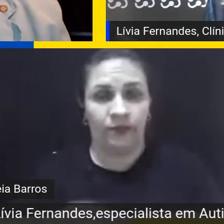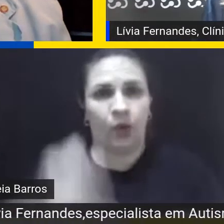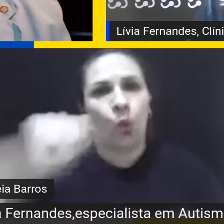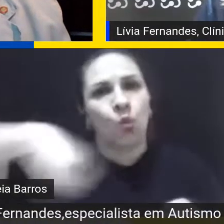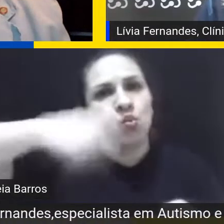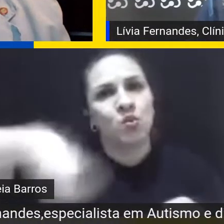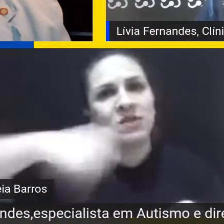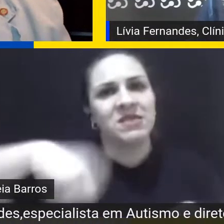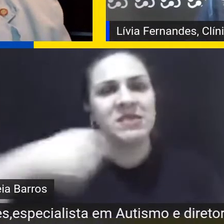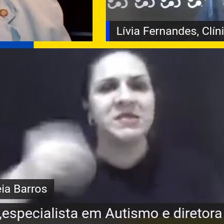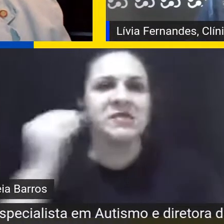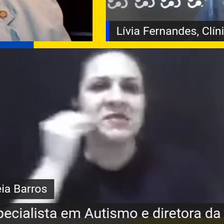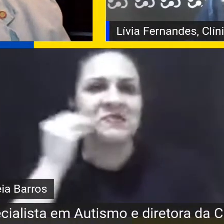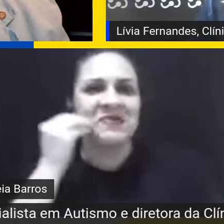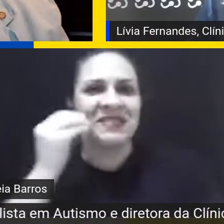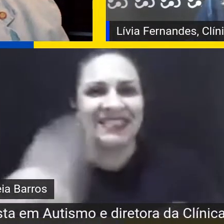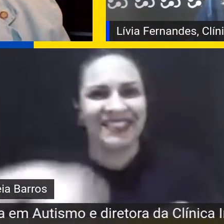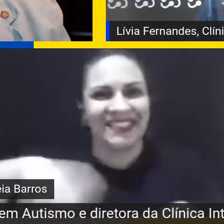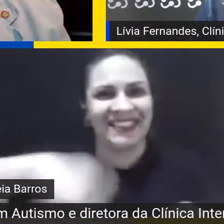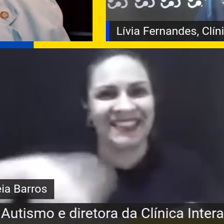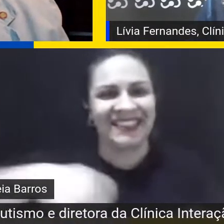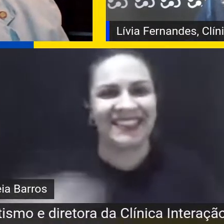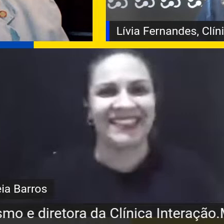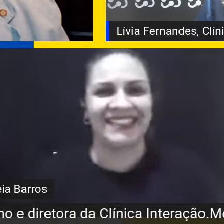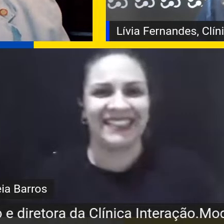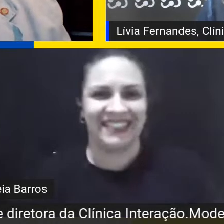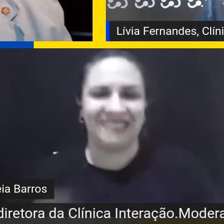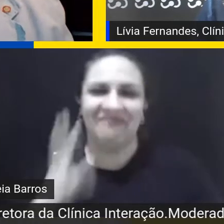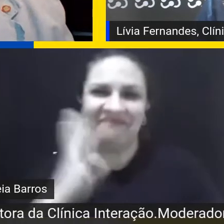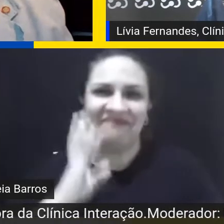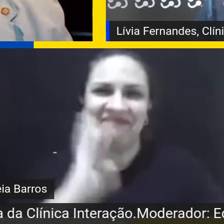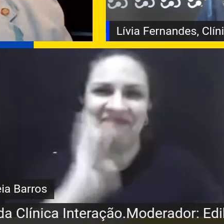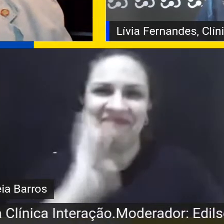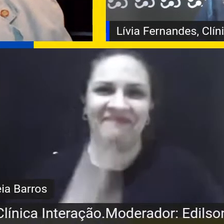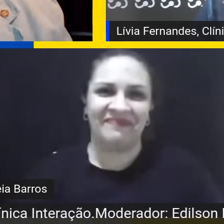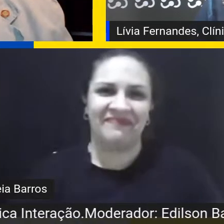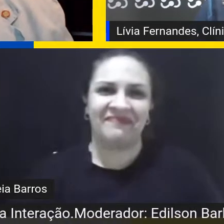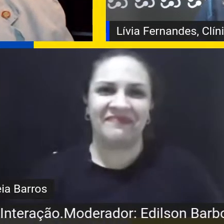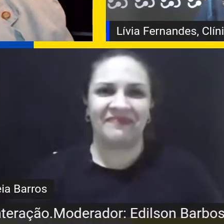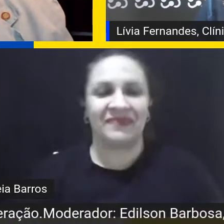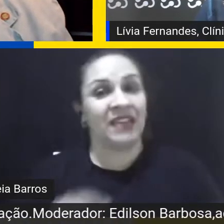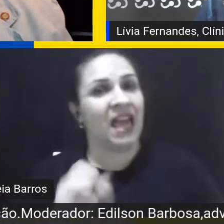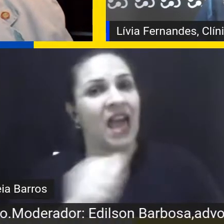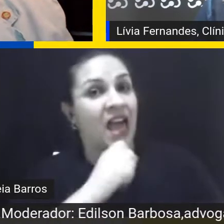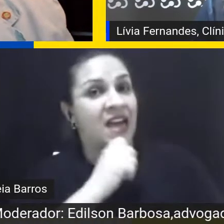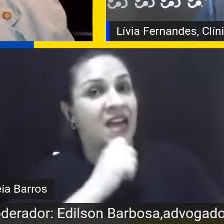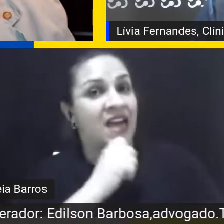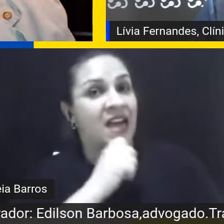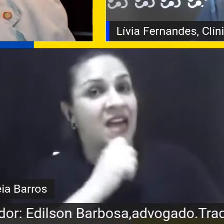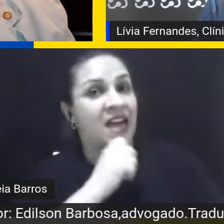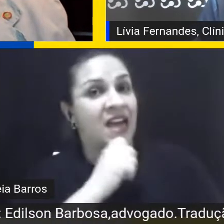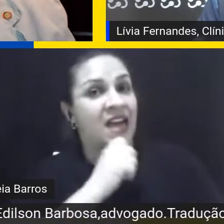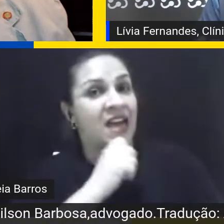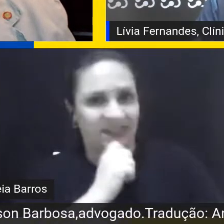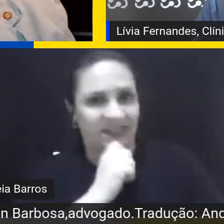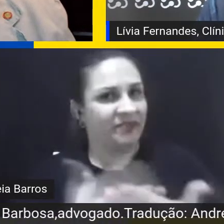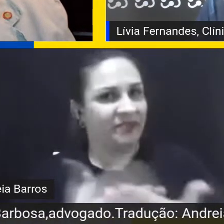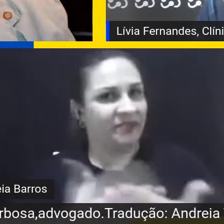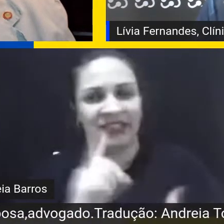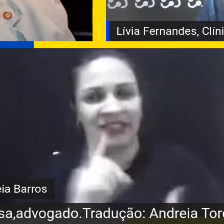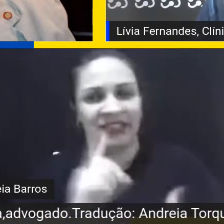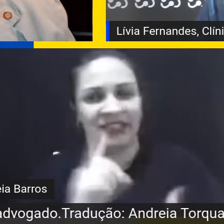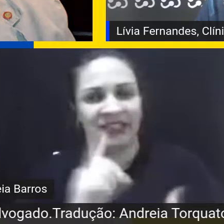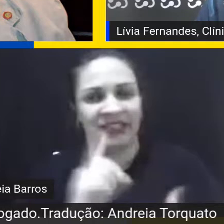culinária aqui. Legal. É bem bacana. E esses grupos a gente ainda não voltou. Vamos voltar Lívia, no